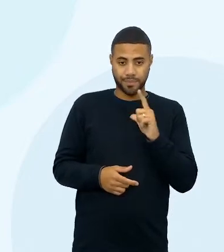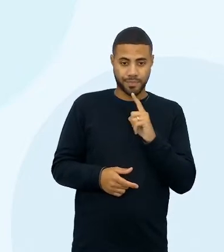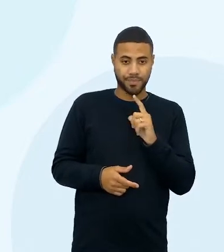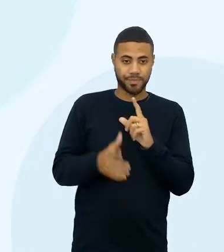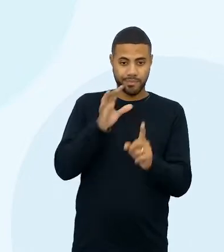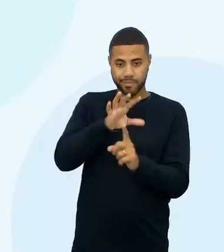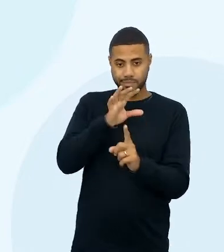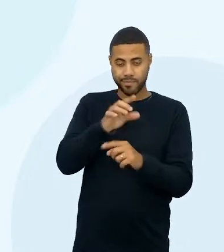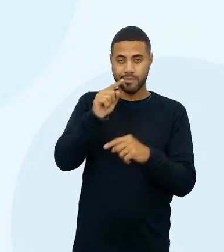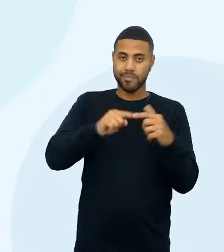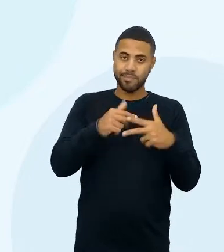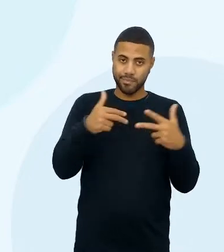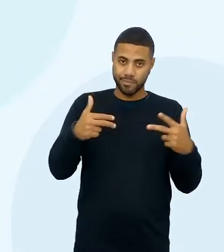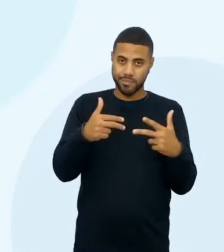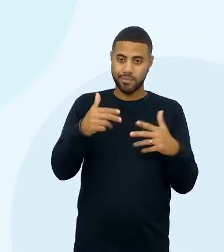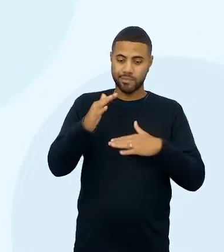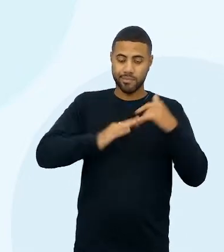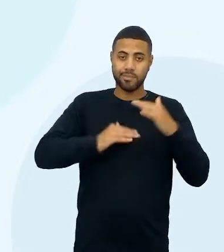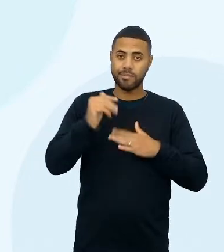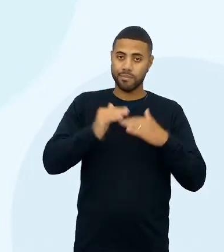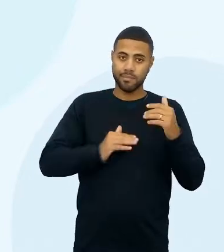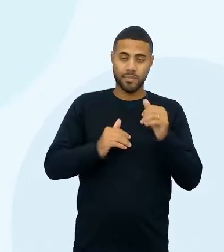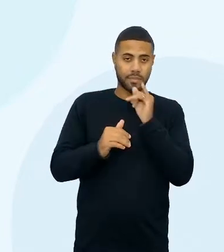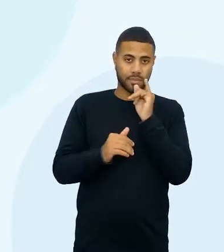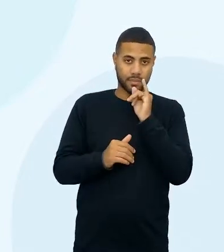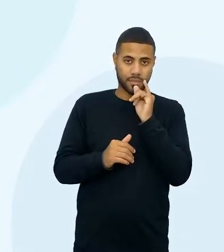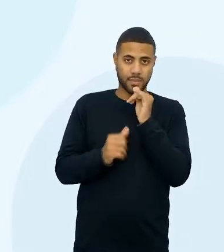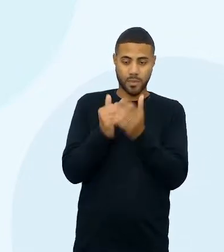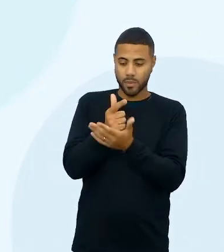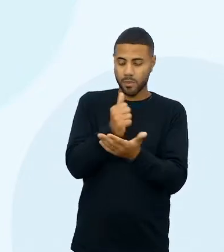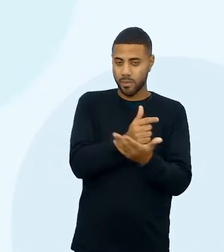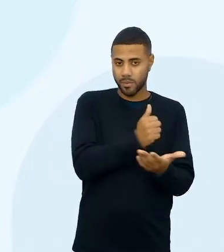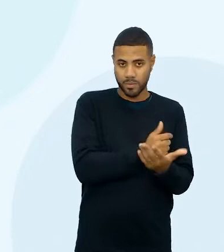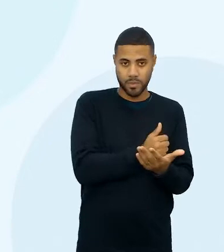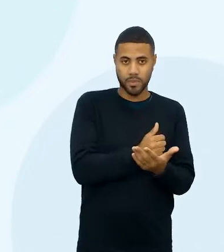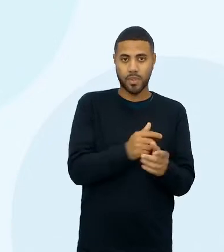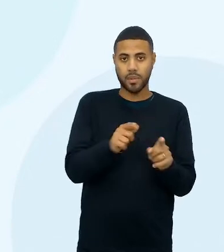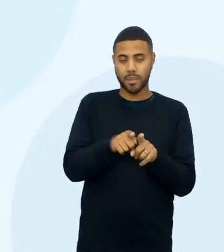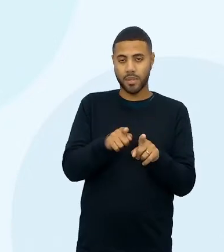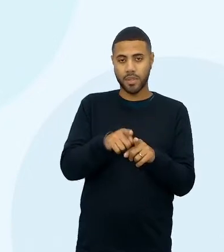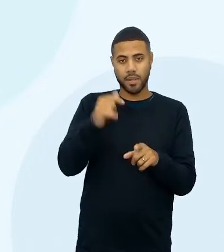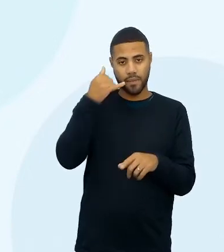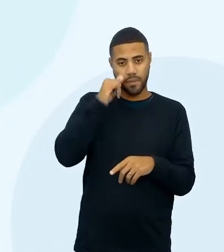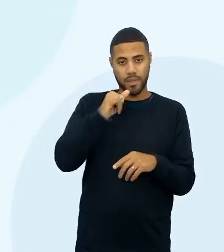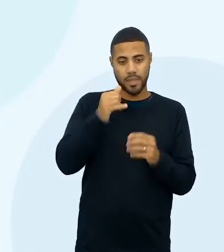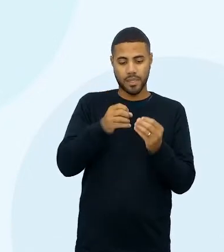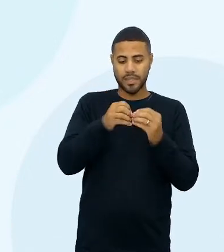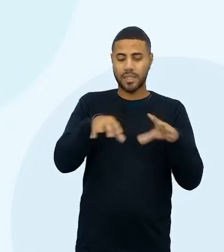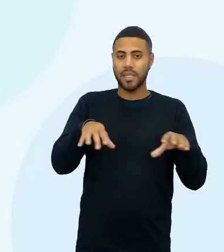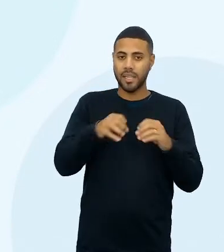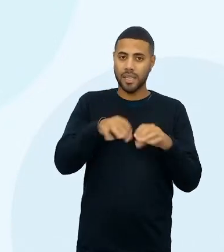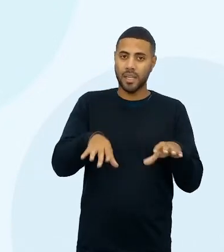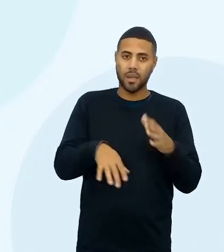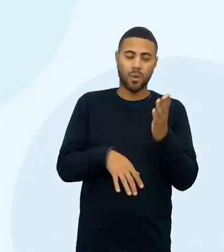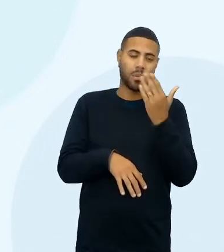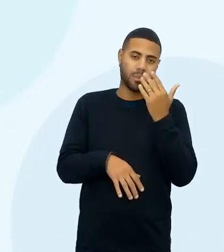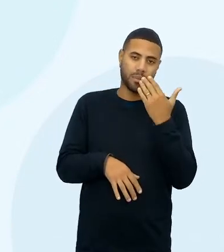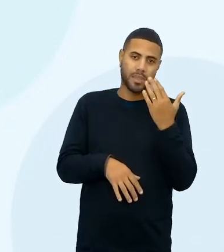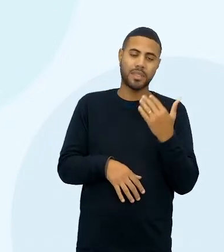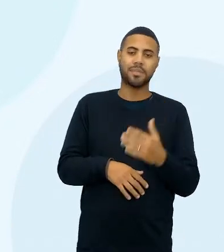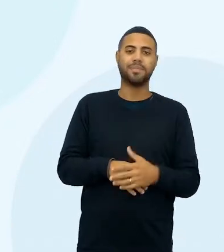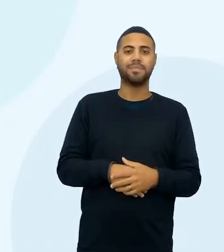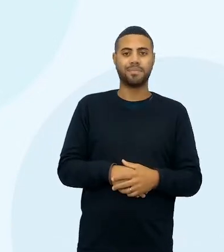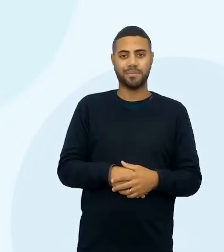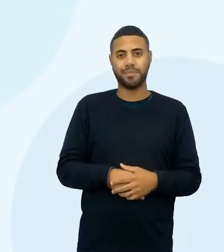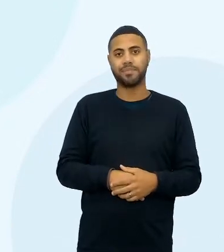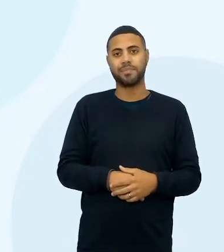produção de produtos, como consumidores, evitando assim o desperdício de alimentos, Nós vamos